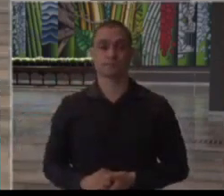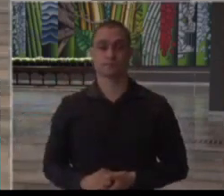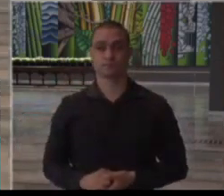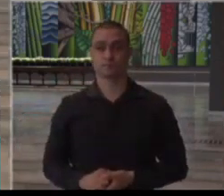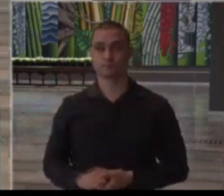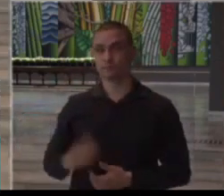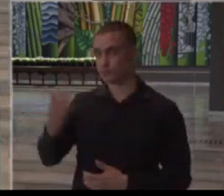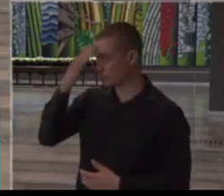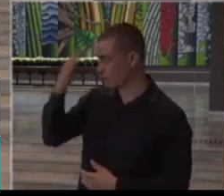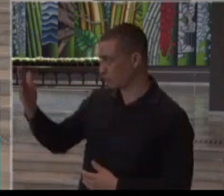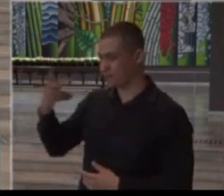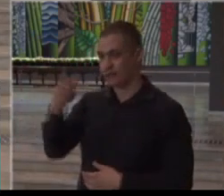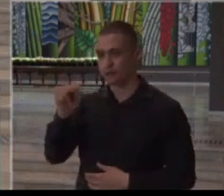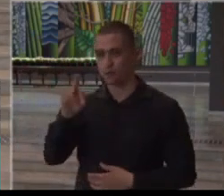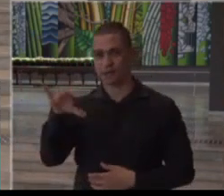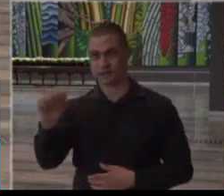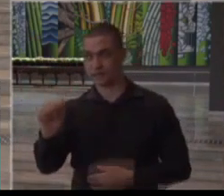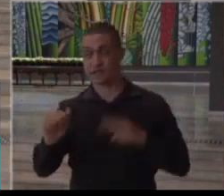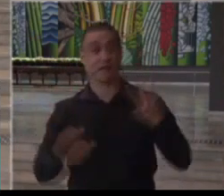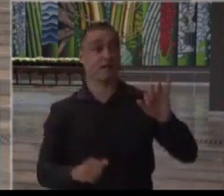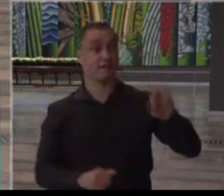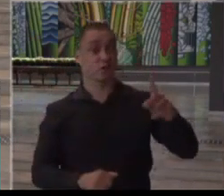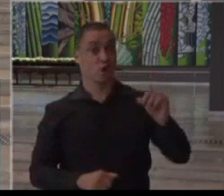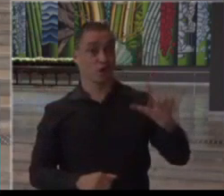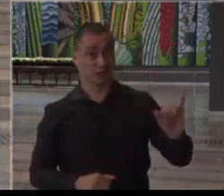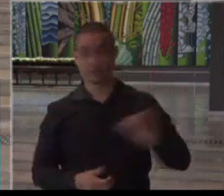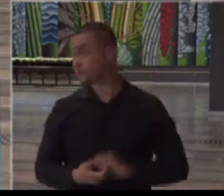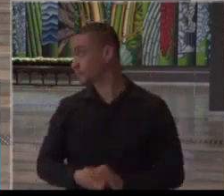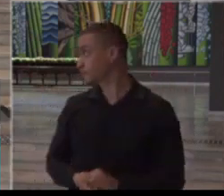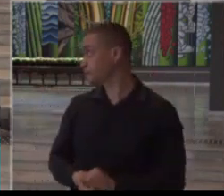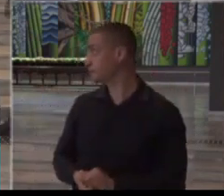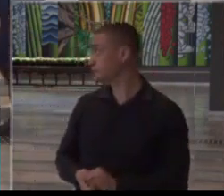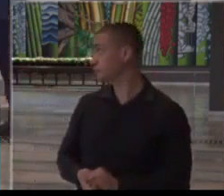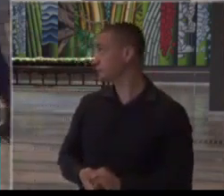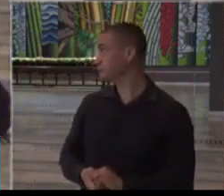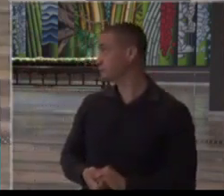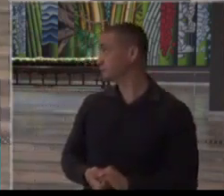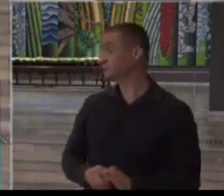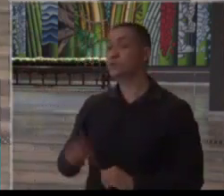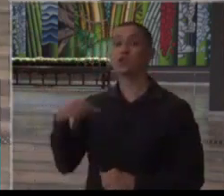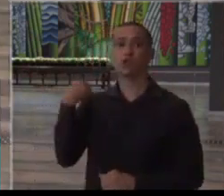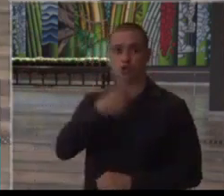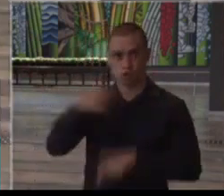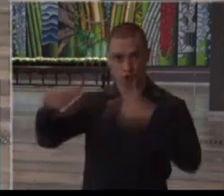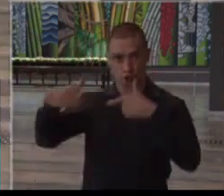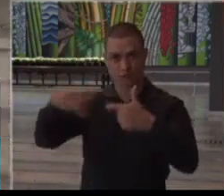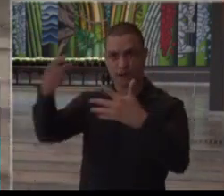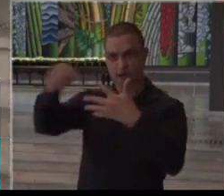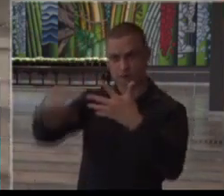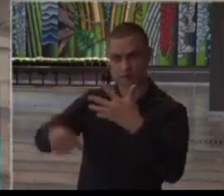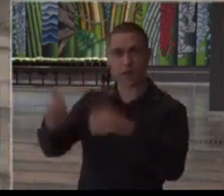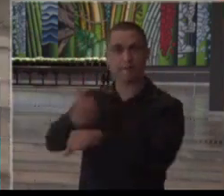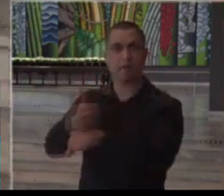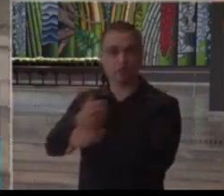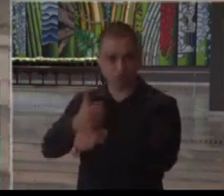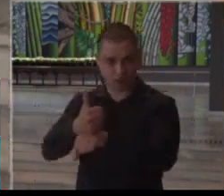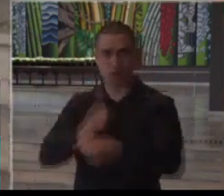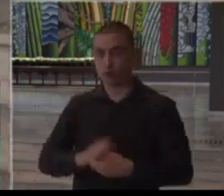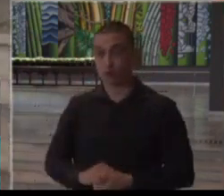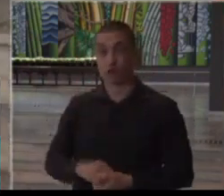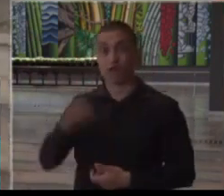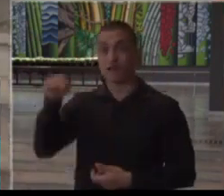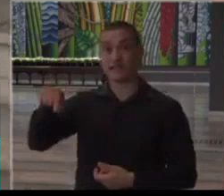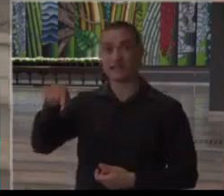ordem. Obrigado, Patrícia Vignoli. Nós trabalhamos com critérios técnicos e muito objetivos,